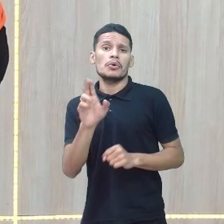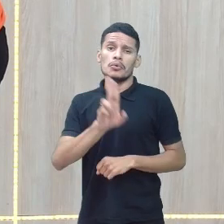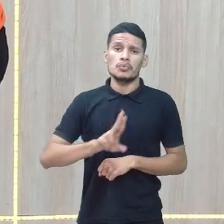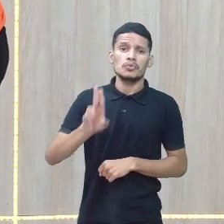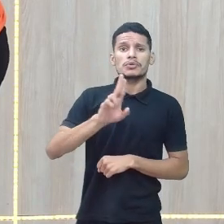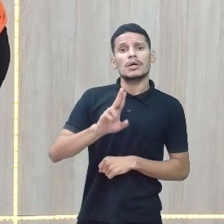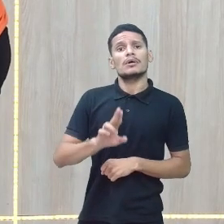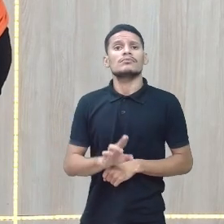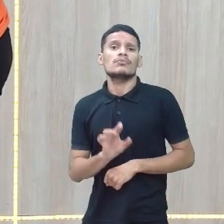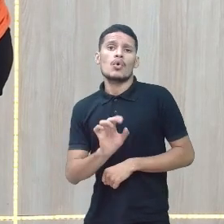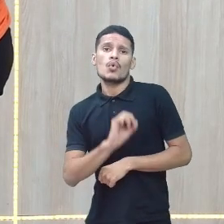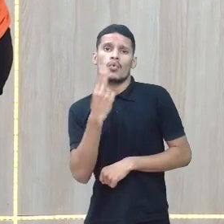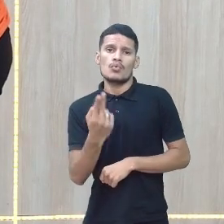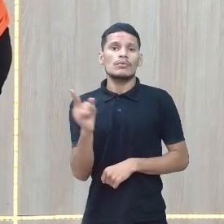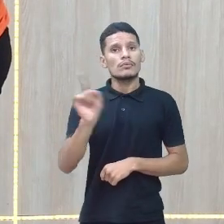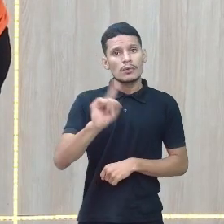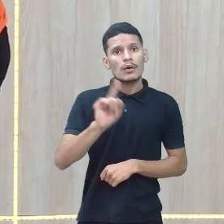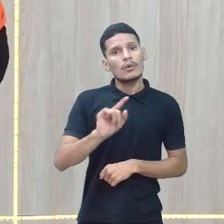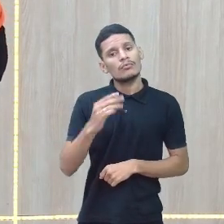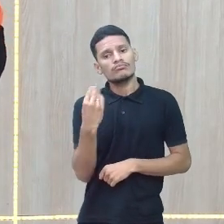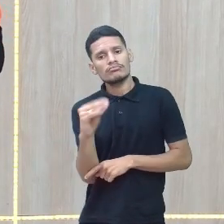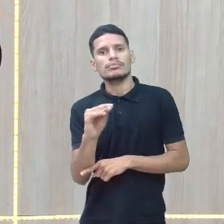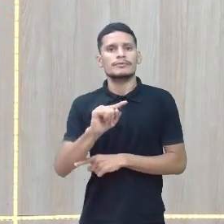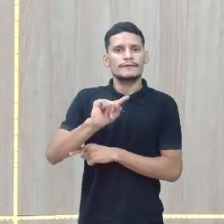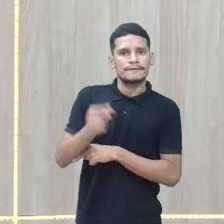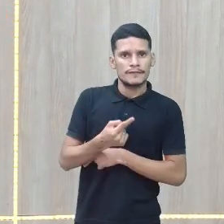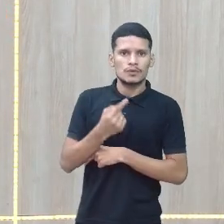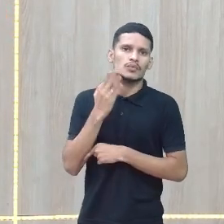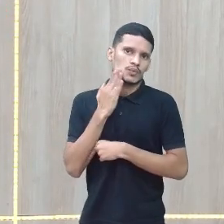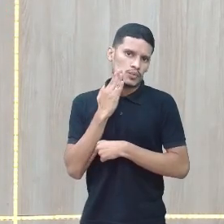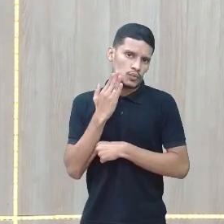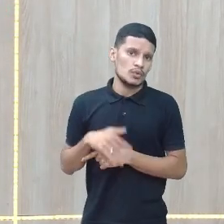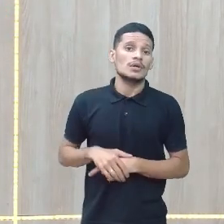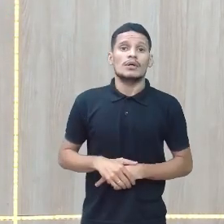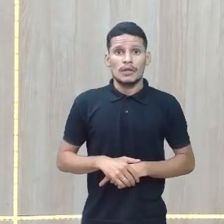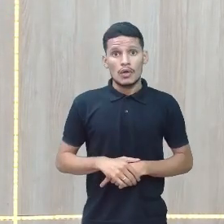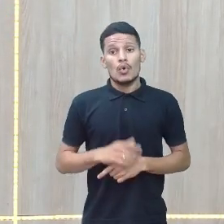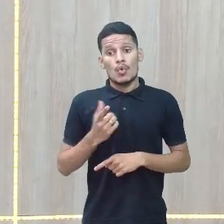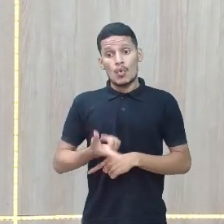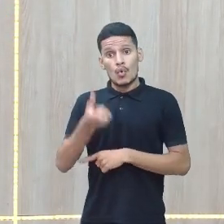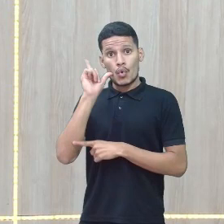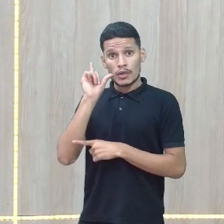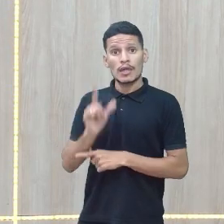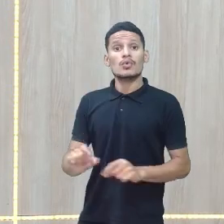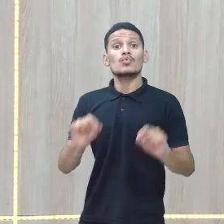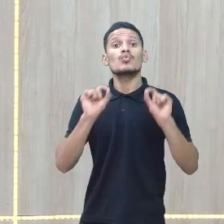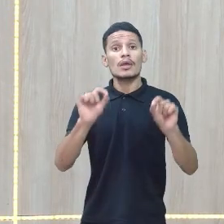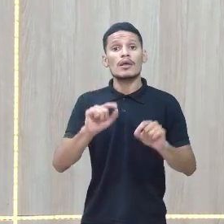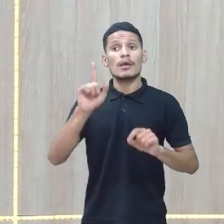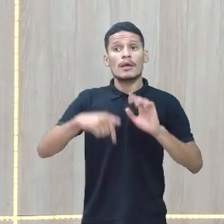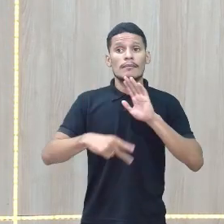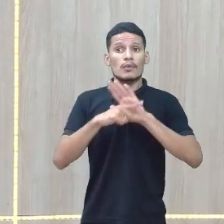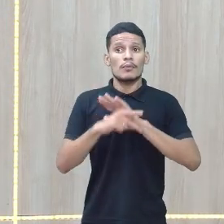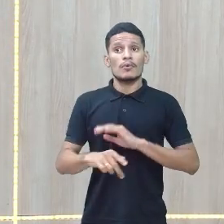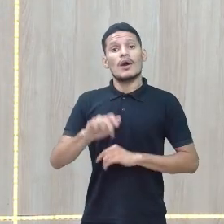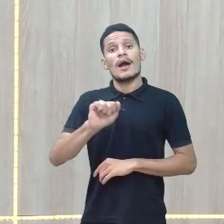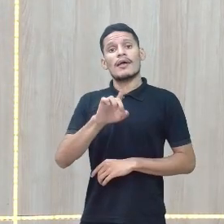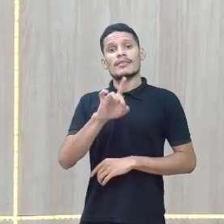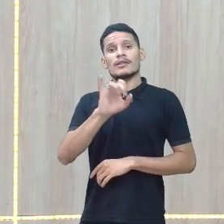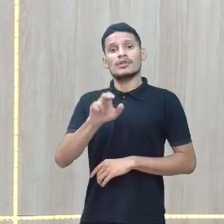pode colocar vírgula ou não foi? Então, ontem representa